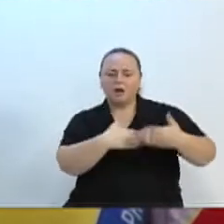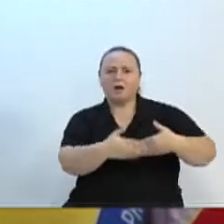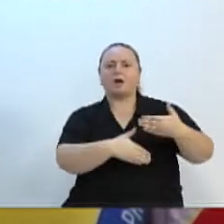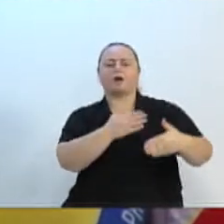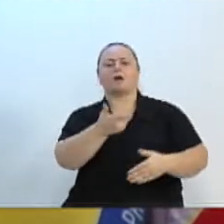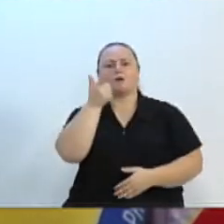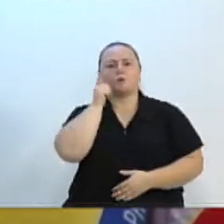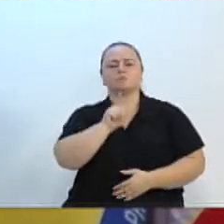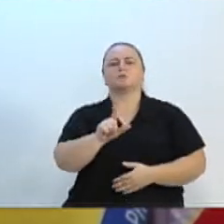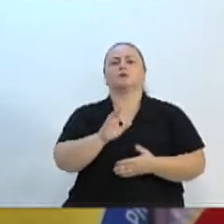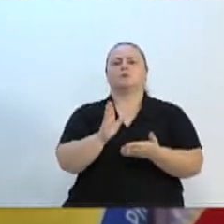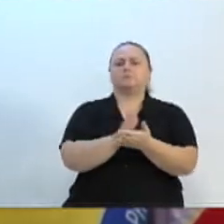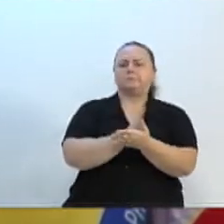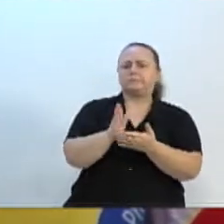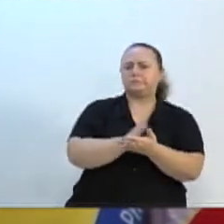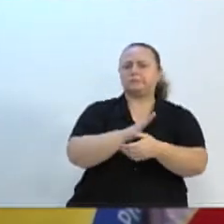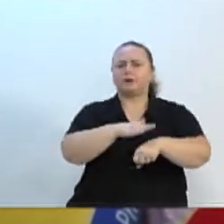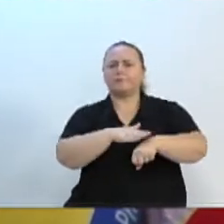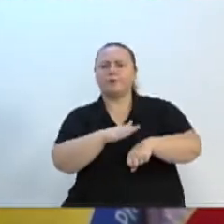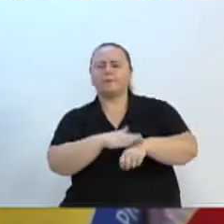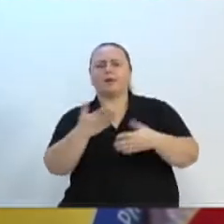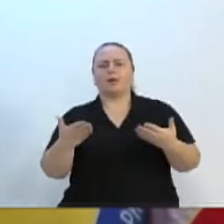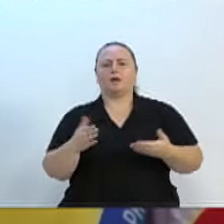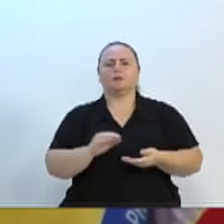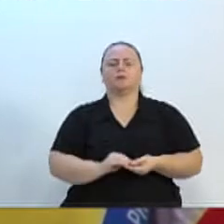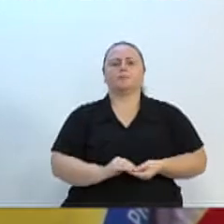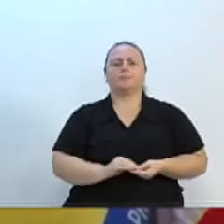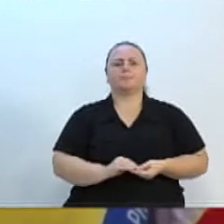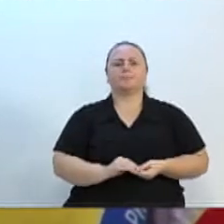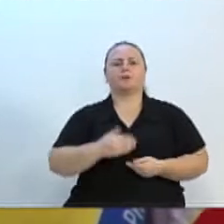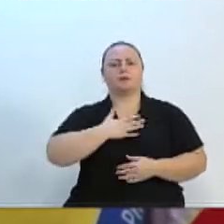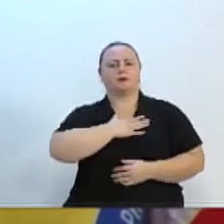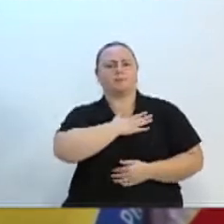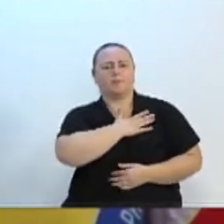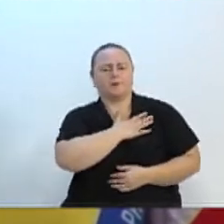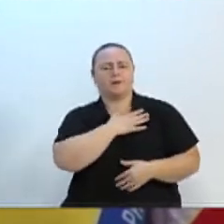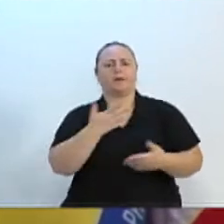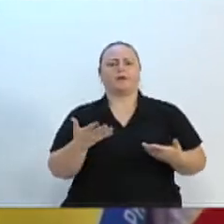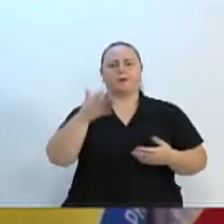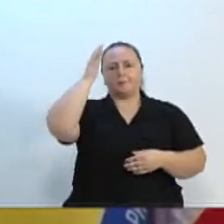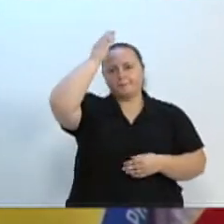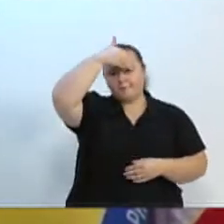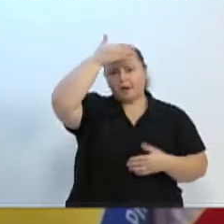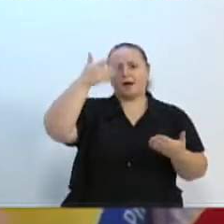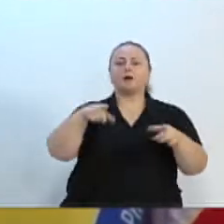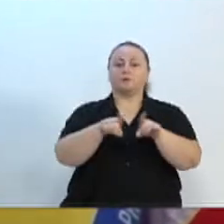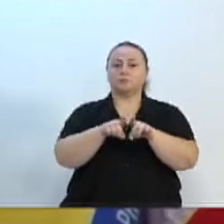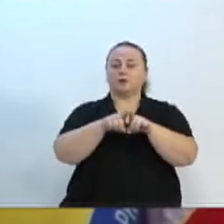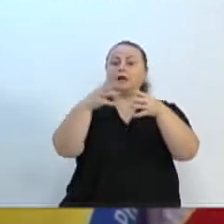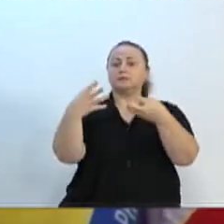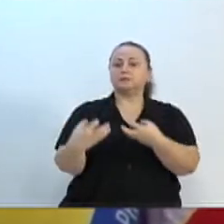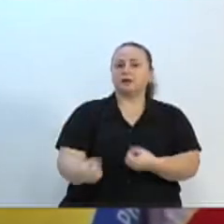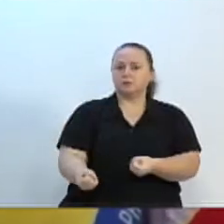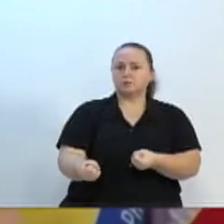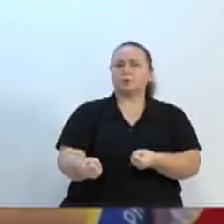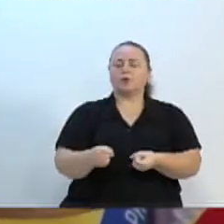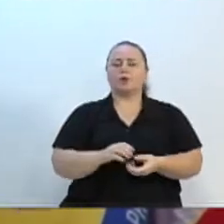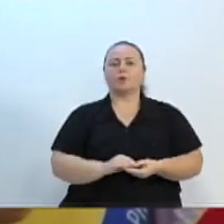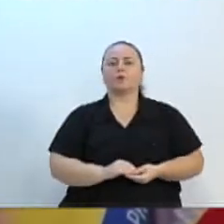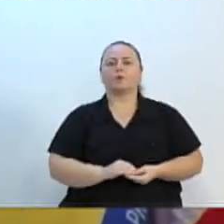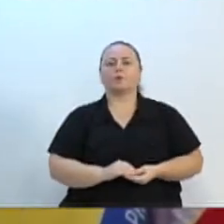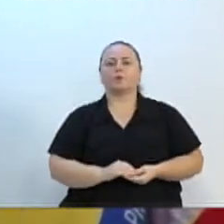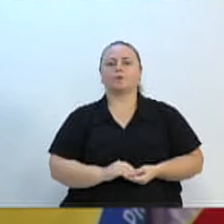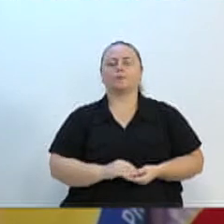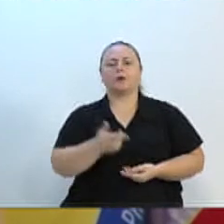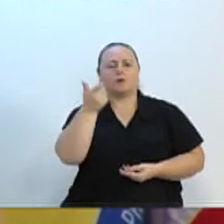passamos algumas situações na gestão do prefeito Napoleão, que o prefeito Mário também acatou, como a questão da